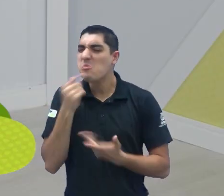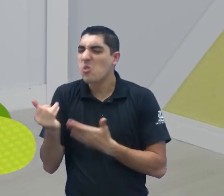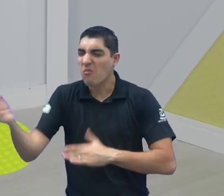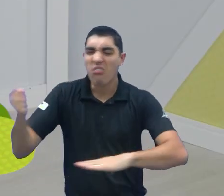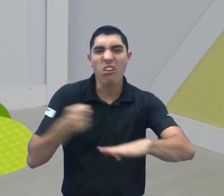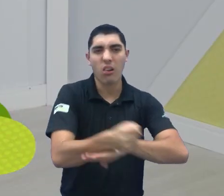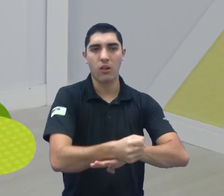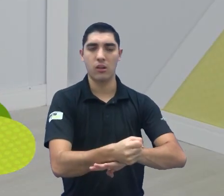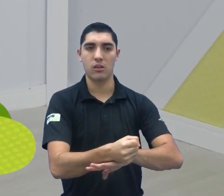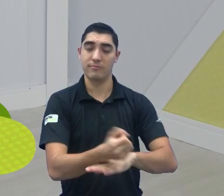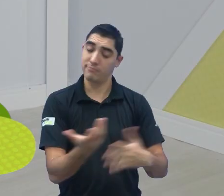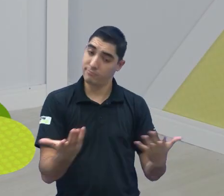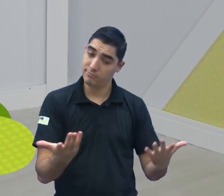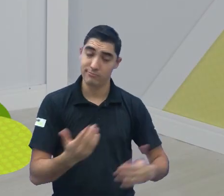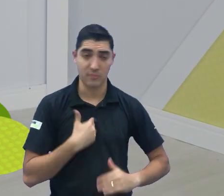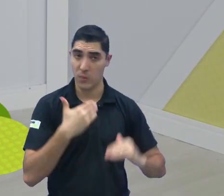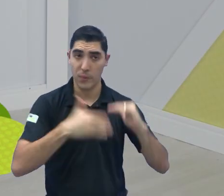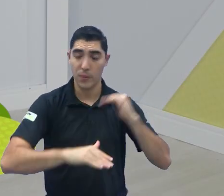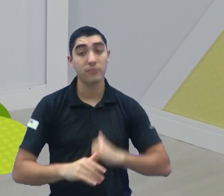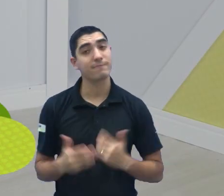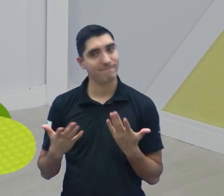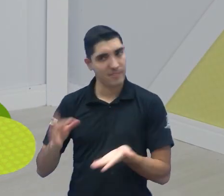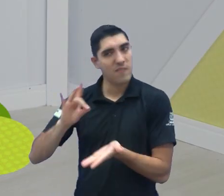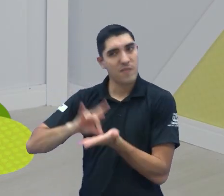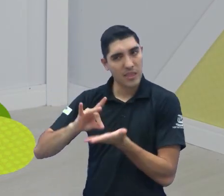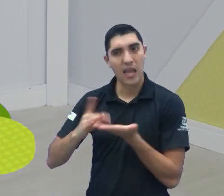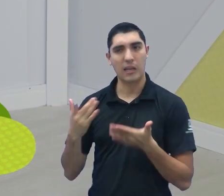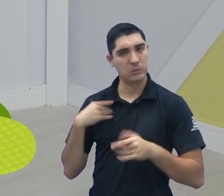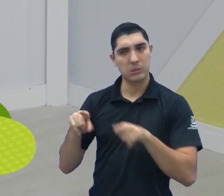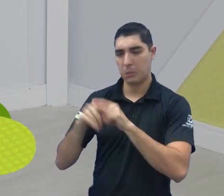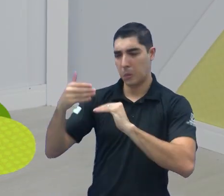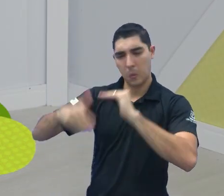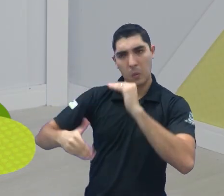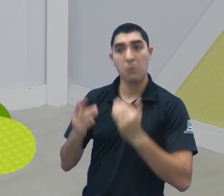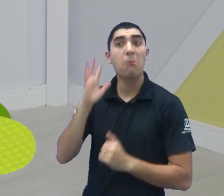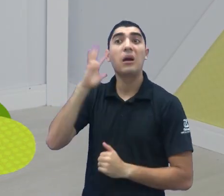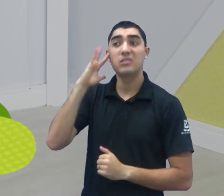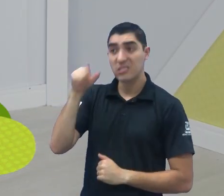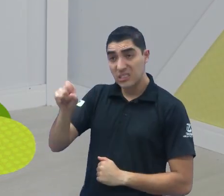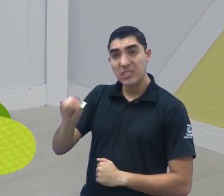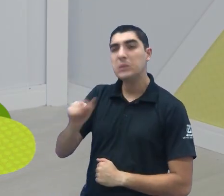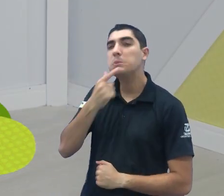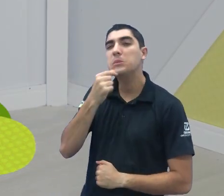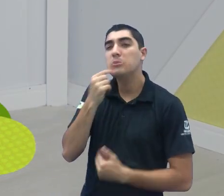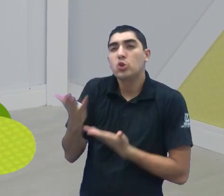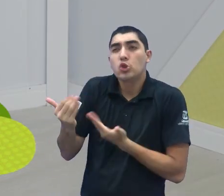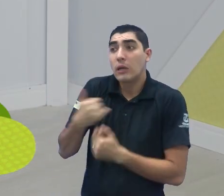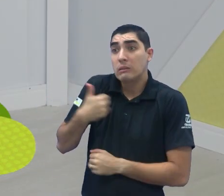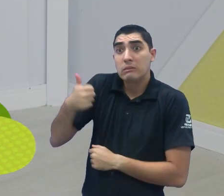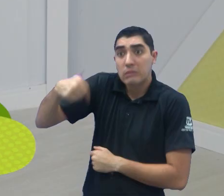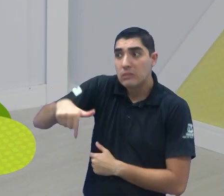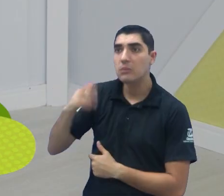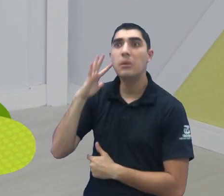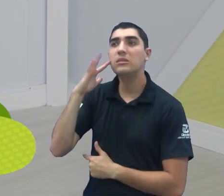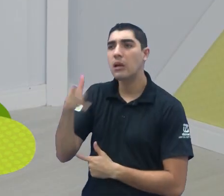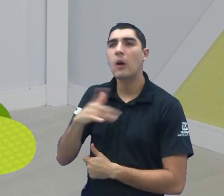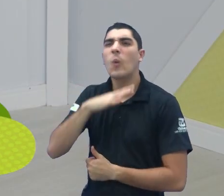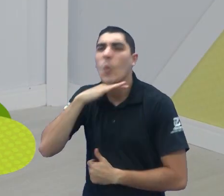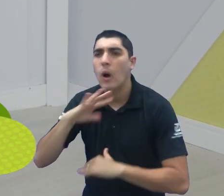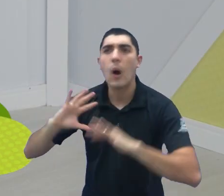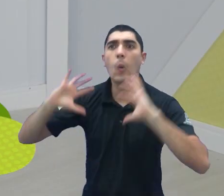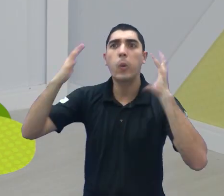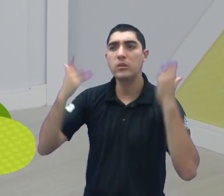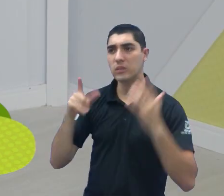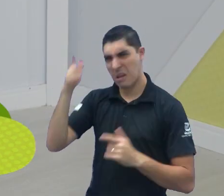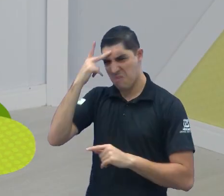poderia realmente queimar o garoto, mas ao contrário do que poderia parecer, acho que só aumentou aí o prestígio do esquerda, porque